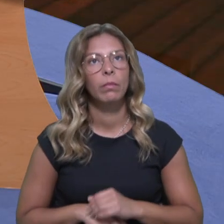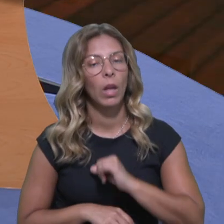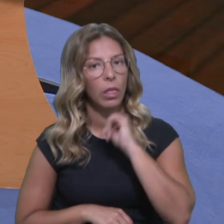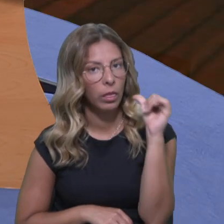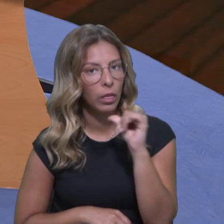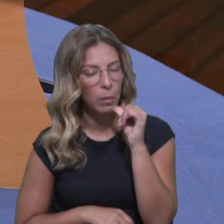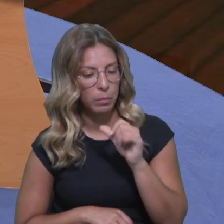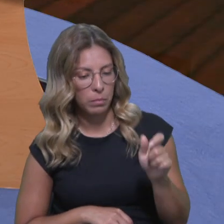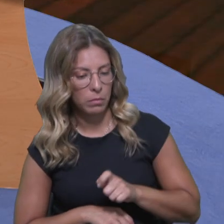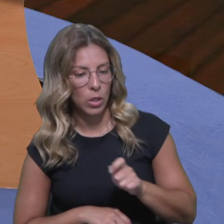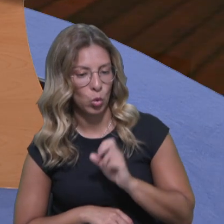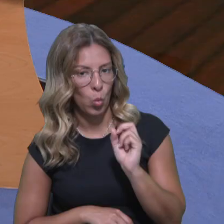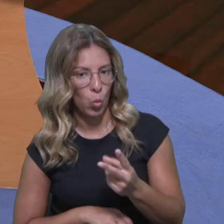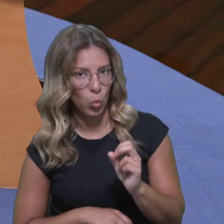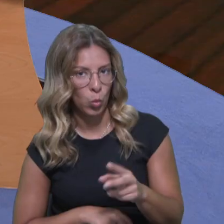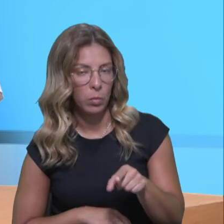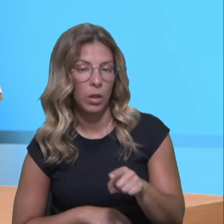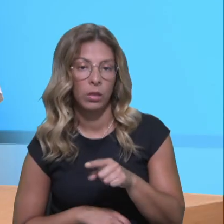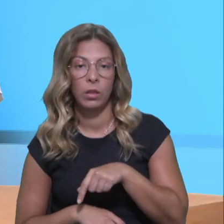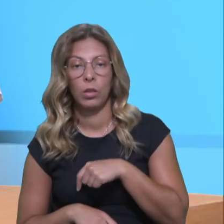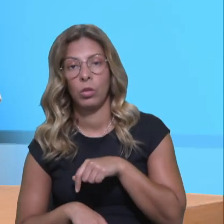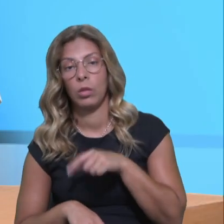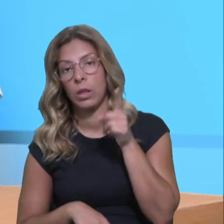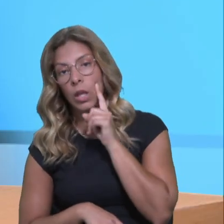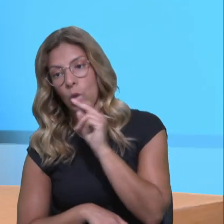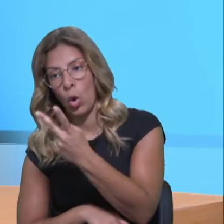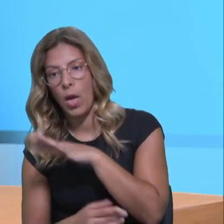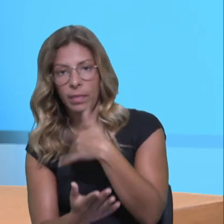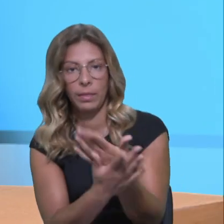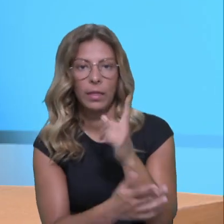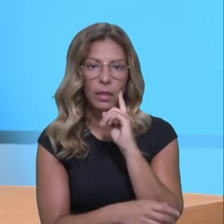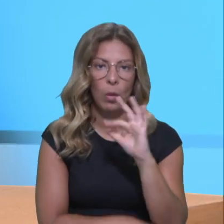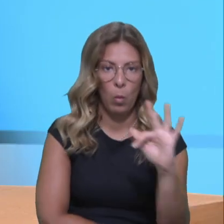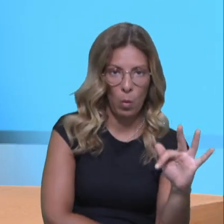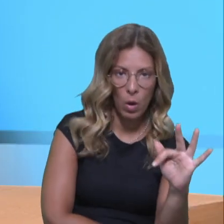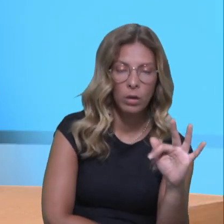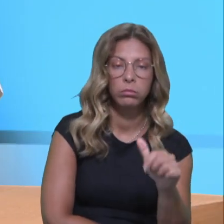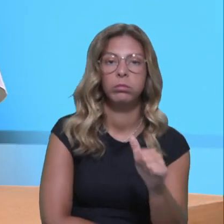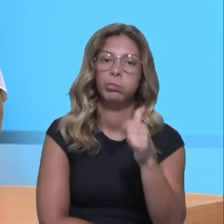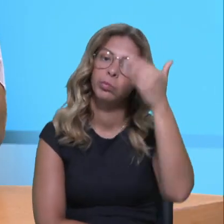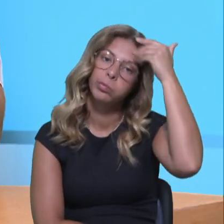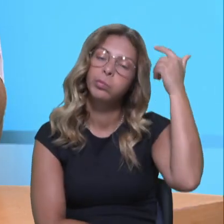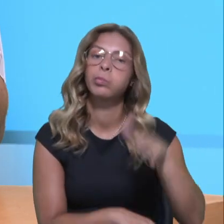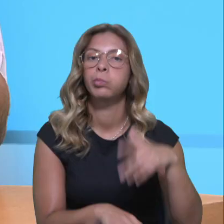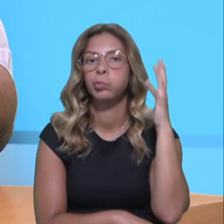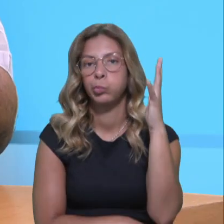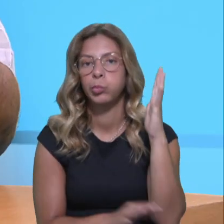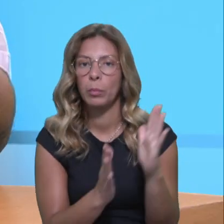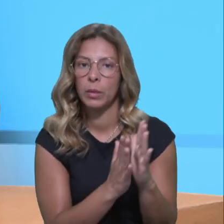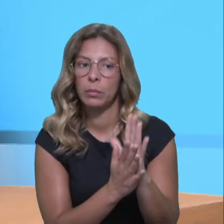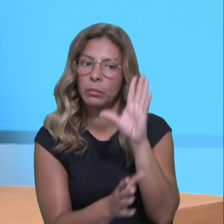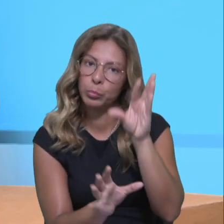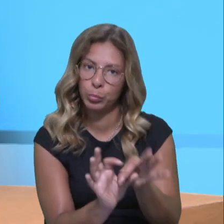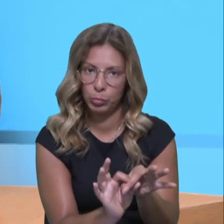mês de outubro, de 2 a 4, o 2º Congresso Internacional sobre a Pastoral dos Idosos. Eu creio que